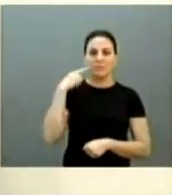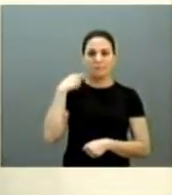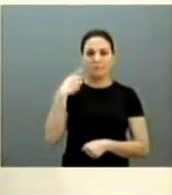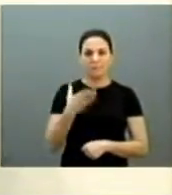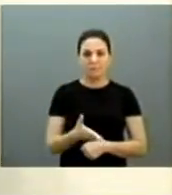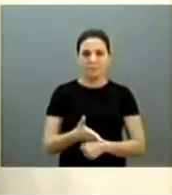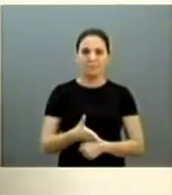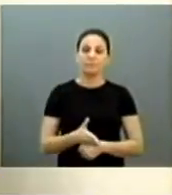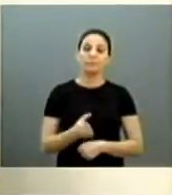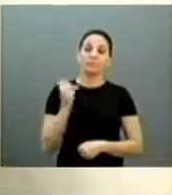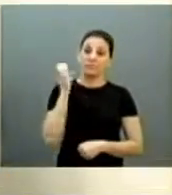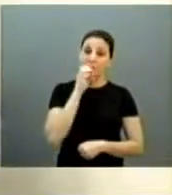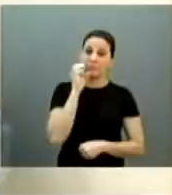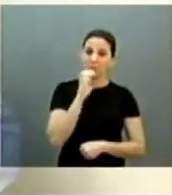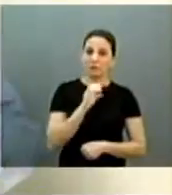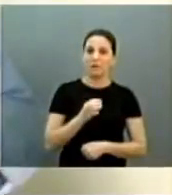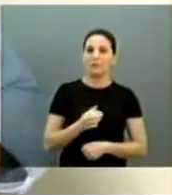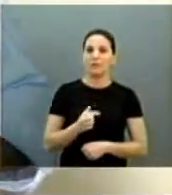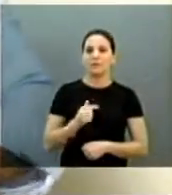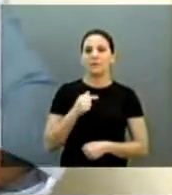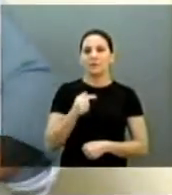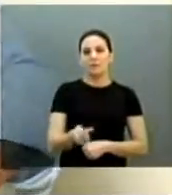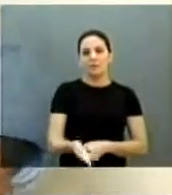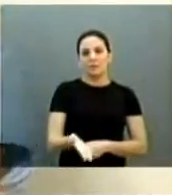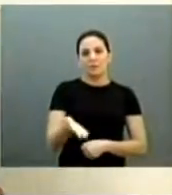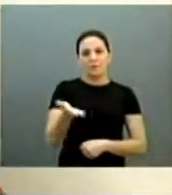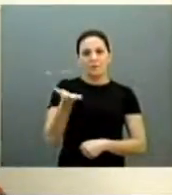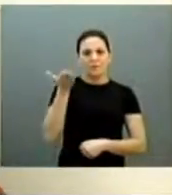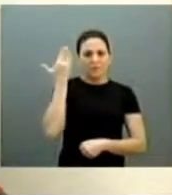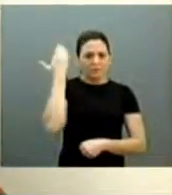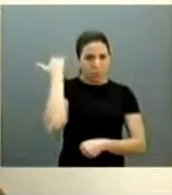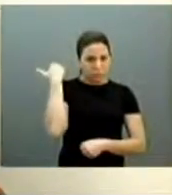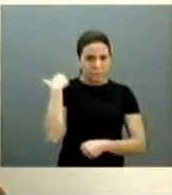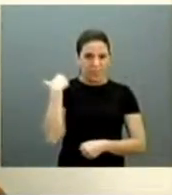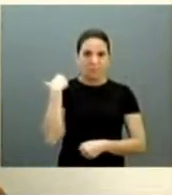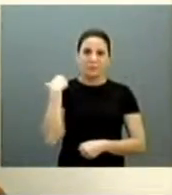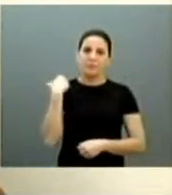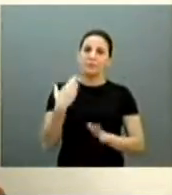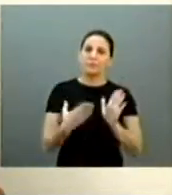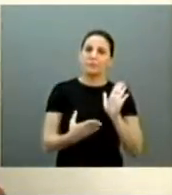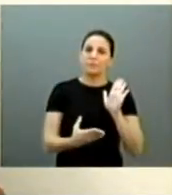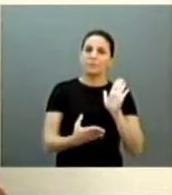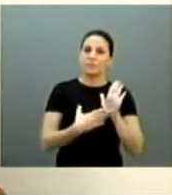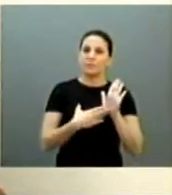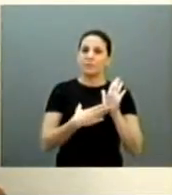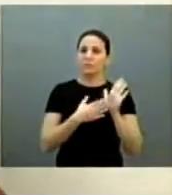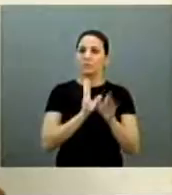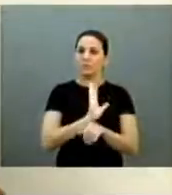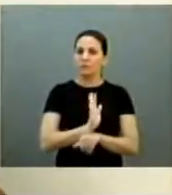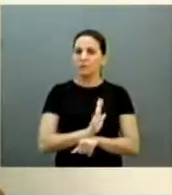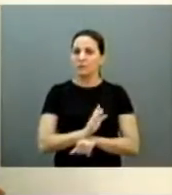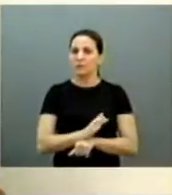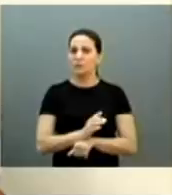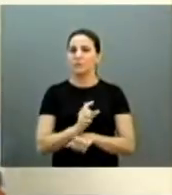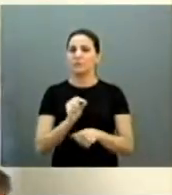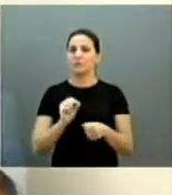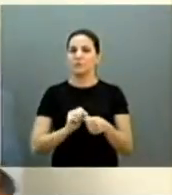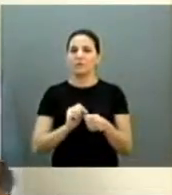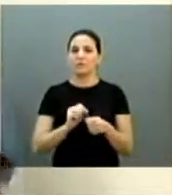também, presidente, a semana retrasada, nós apresentamos aqui um vídeo dizendo que em Araraquara